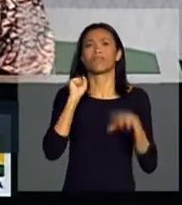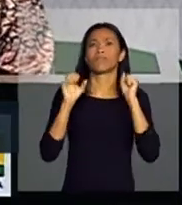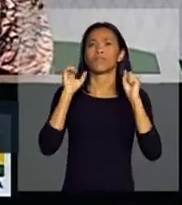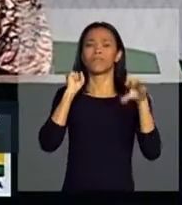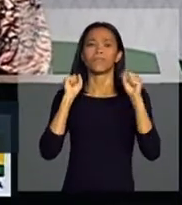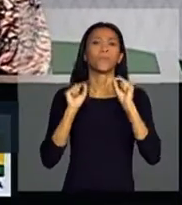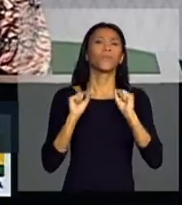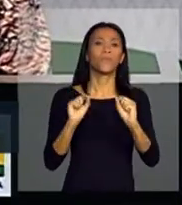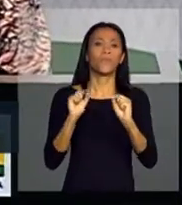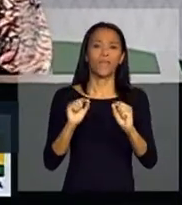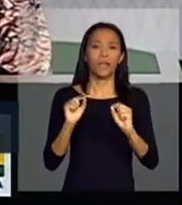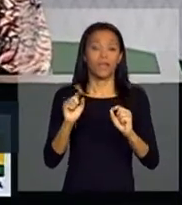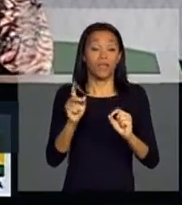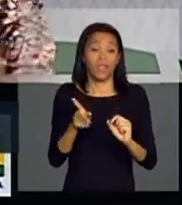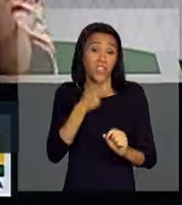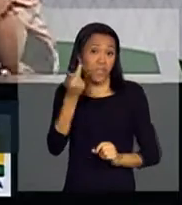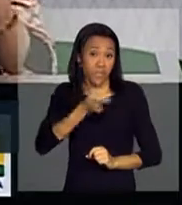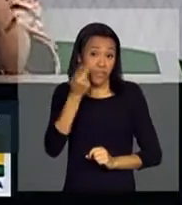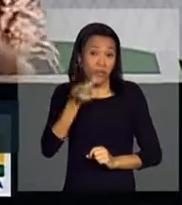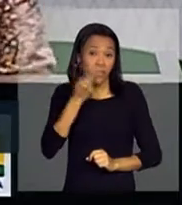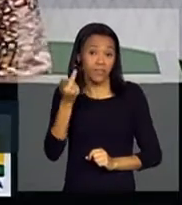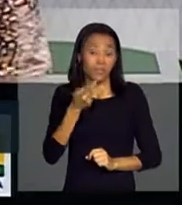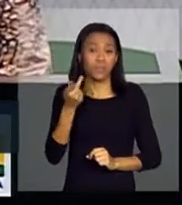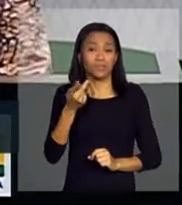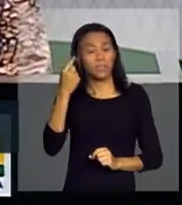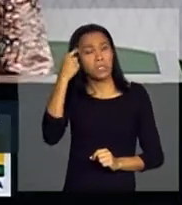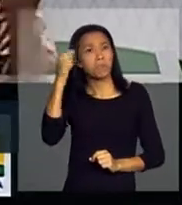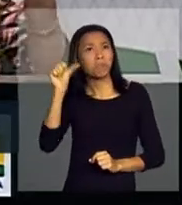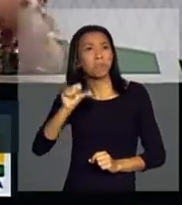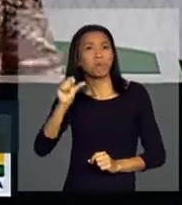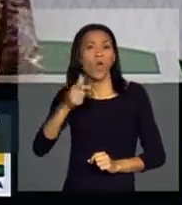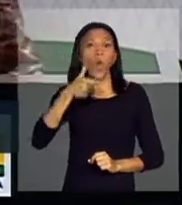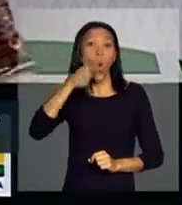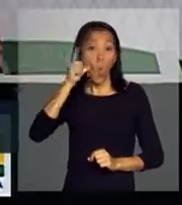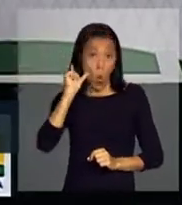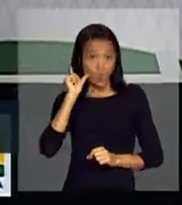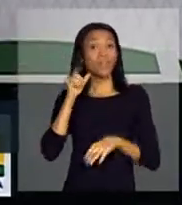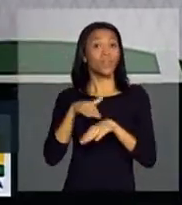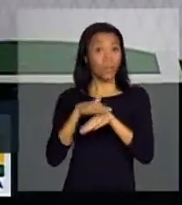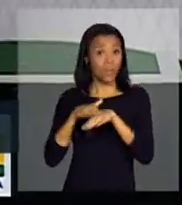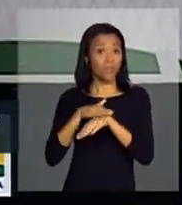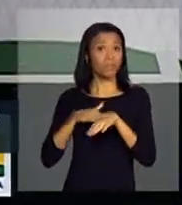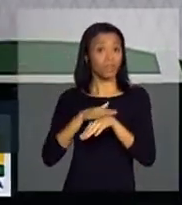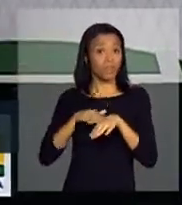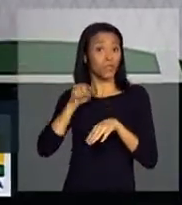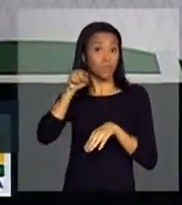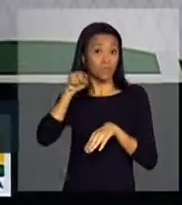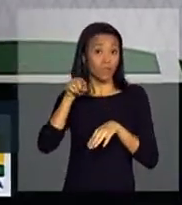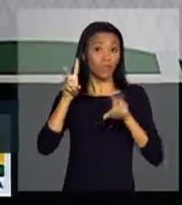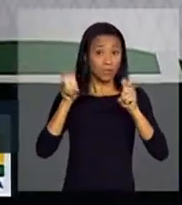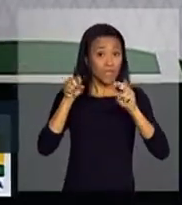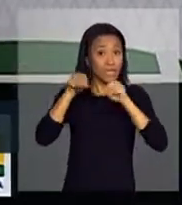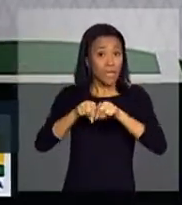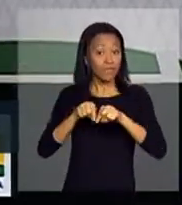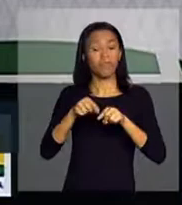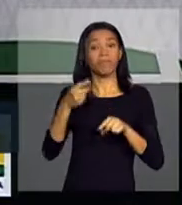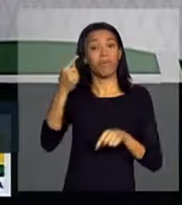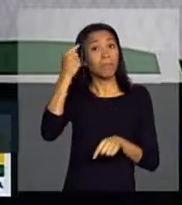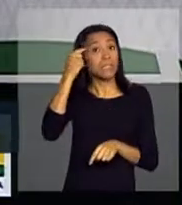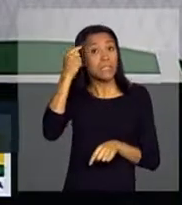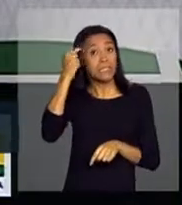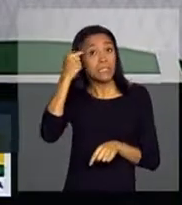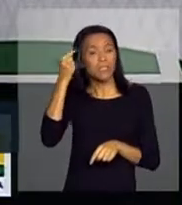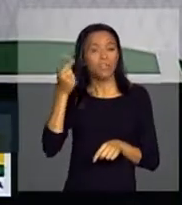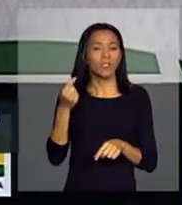um pessimismo eu chamaria de um pessimismo ontem falei isso até um pessimismo especializado